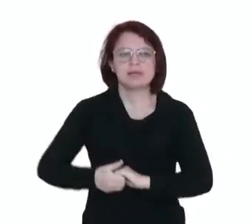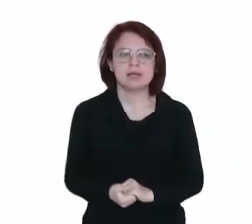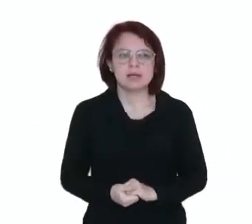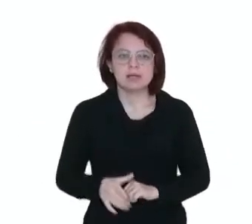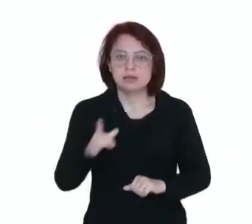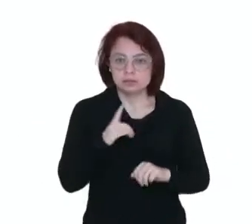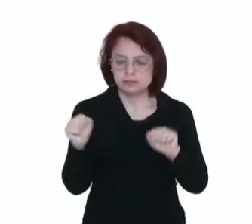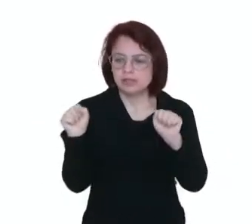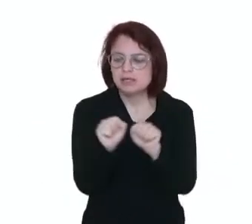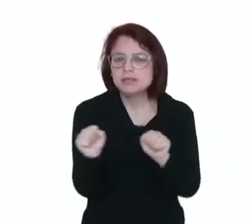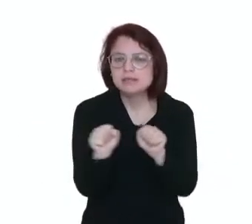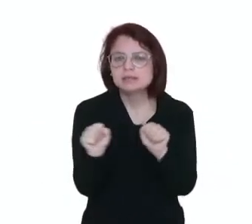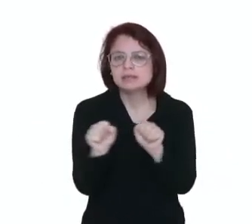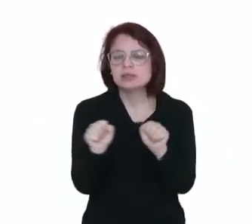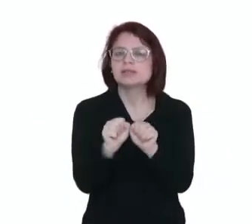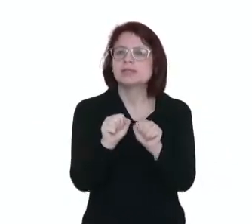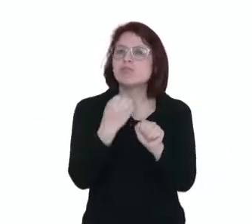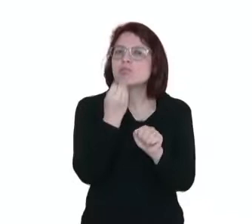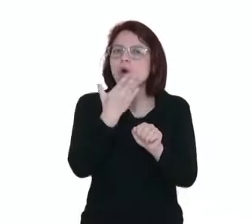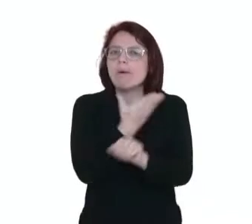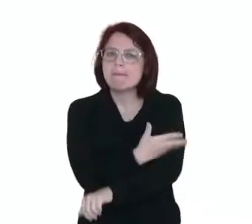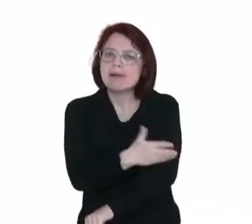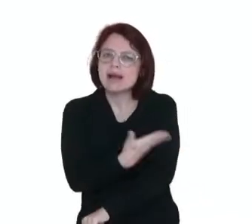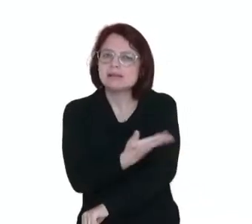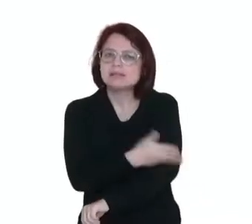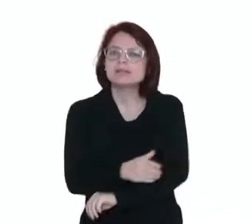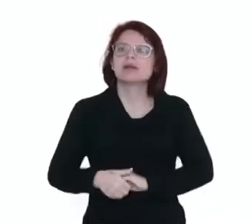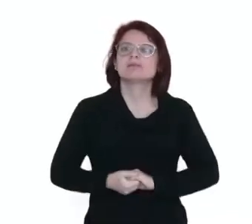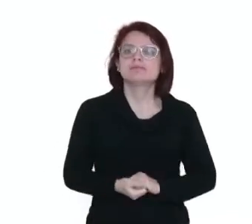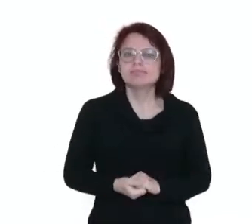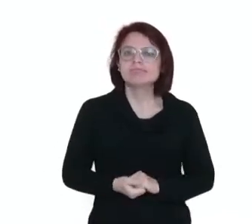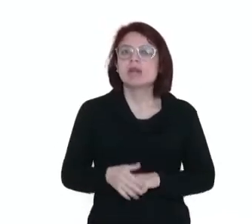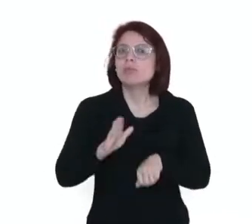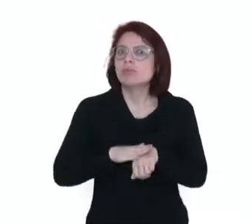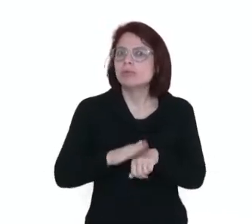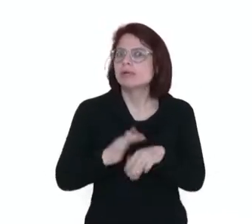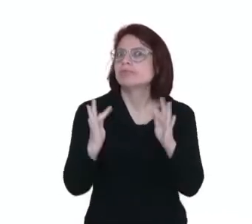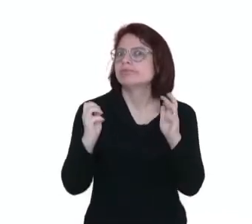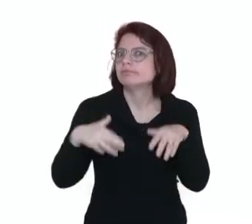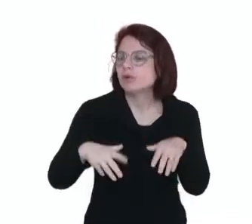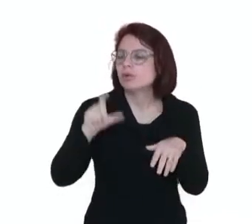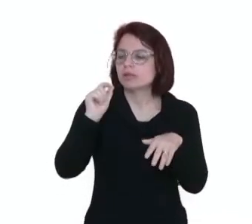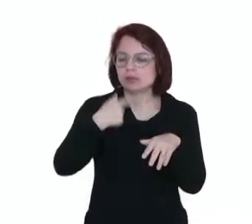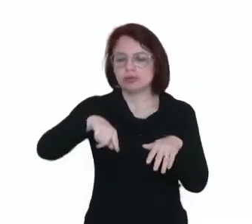que representam boas práticas, que, se realizadas, ajudam na